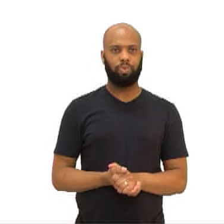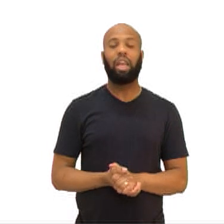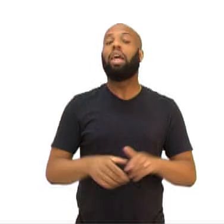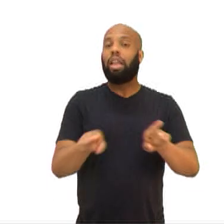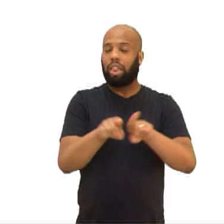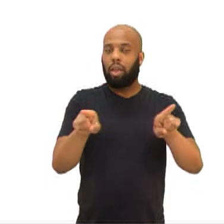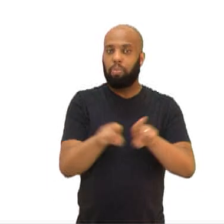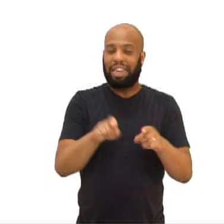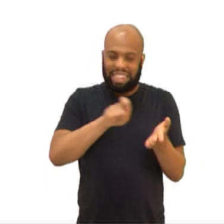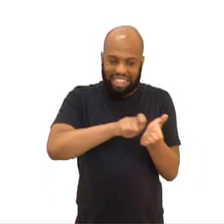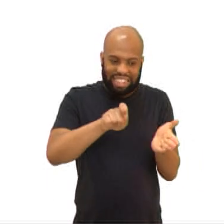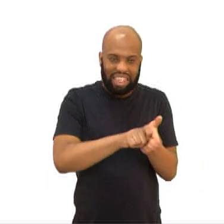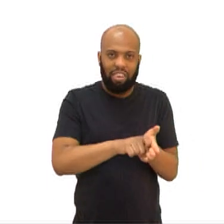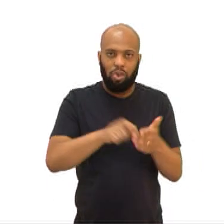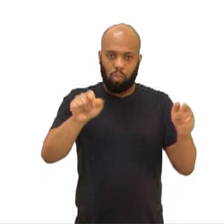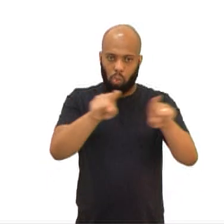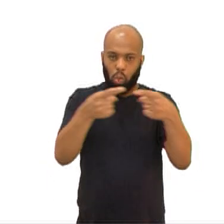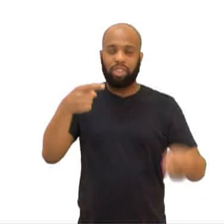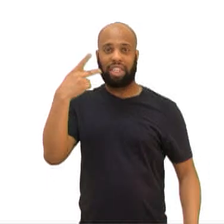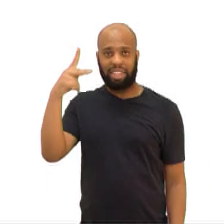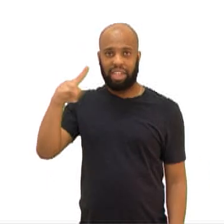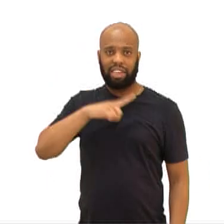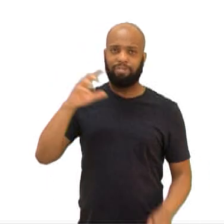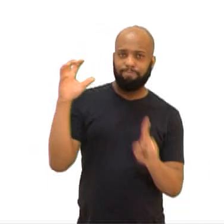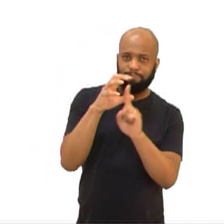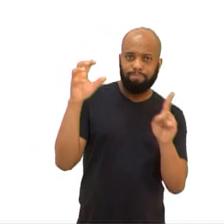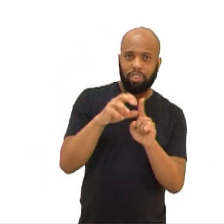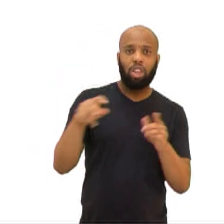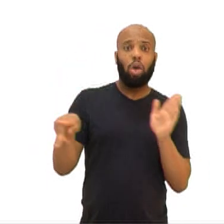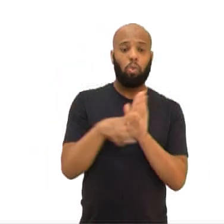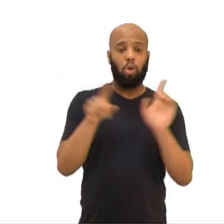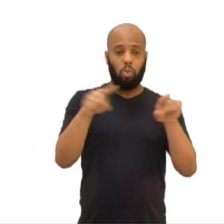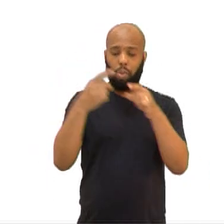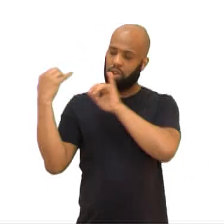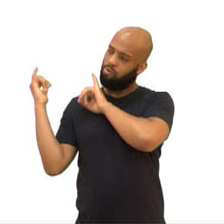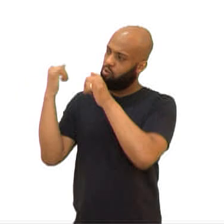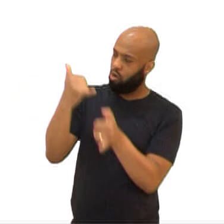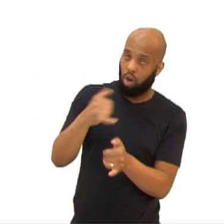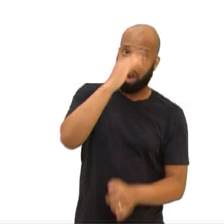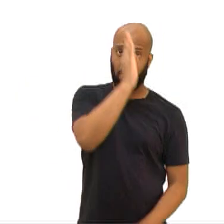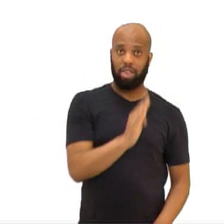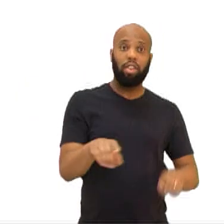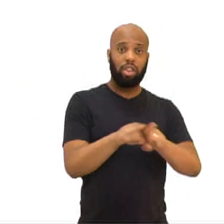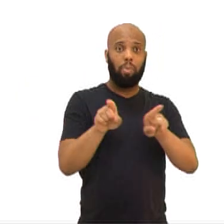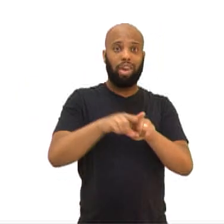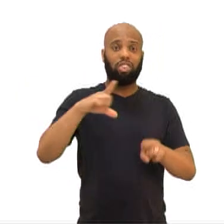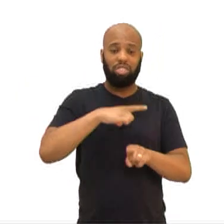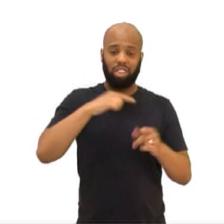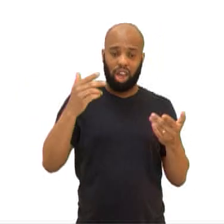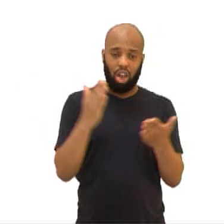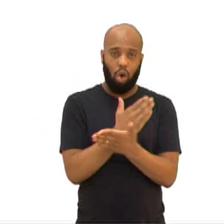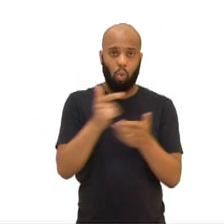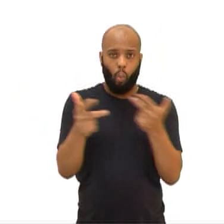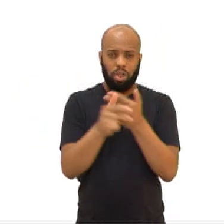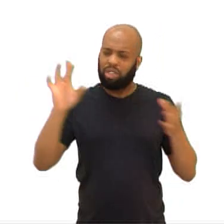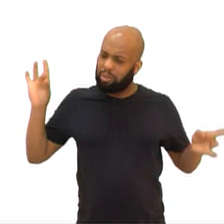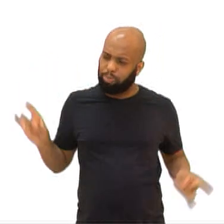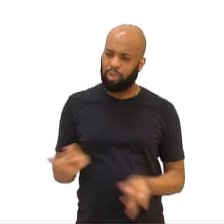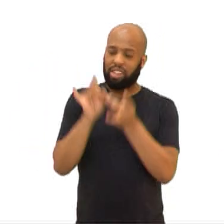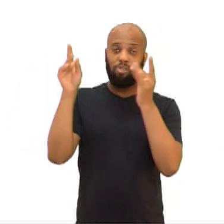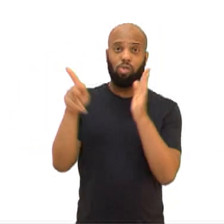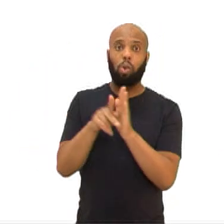Suas composições foram influenciadas tanto pela música folclórica brasileira quanto por elementos estilísticos da tradição clássica